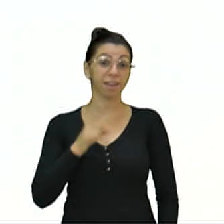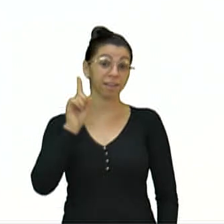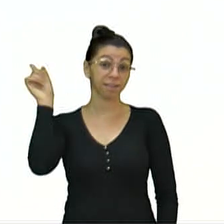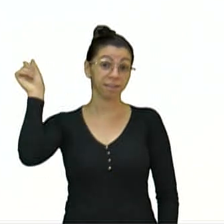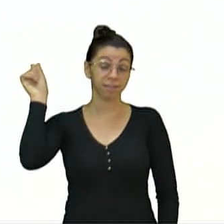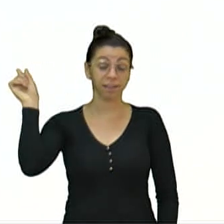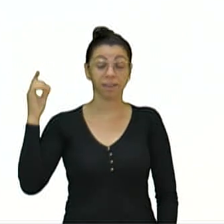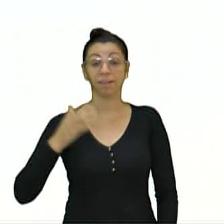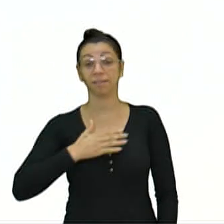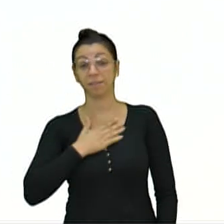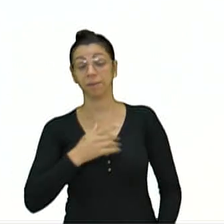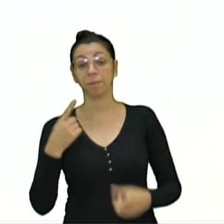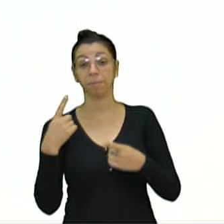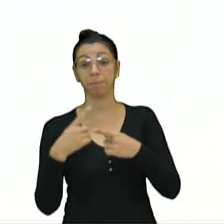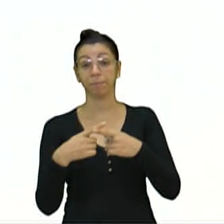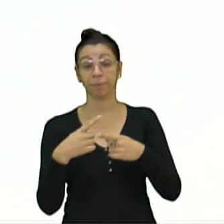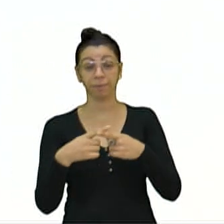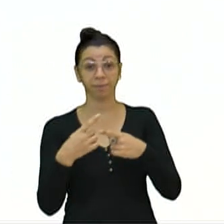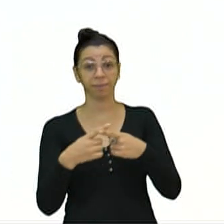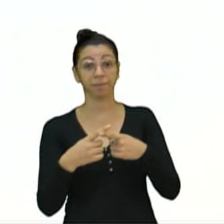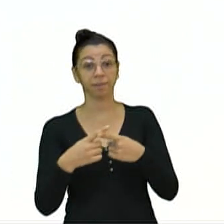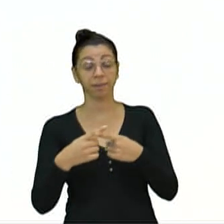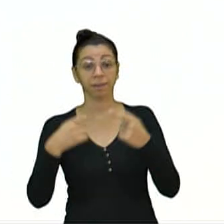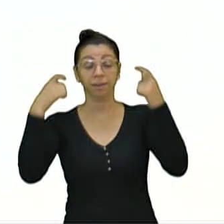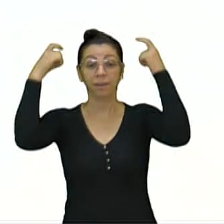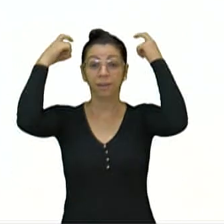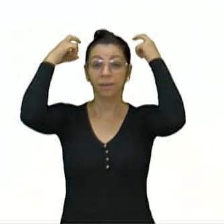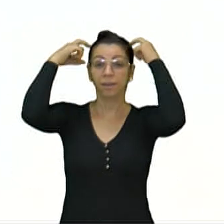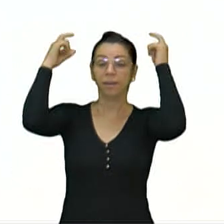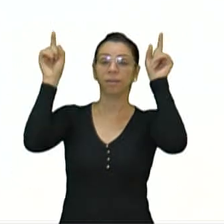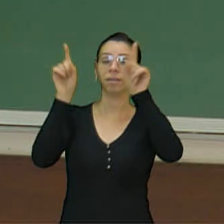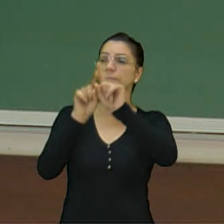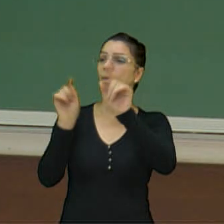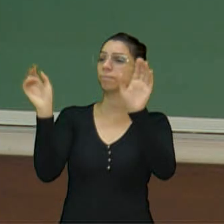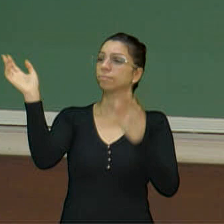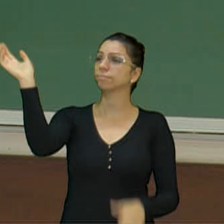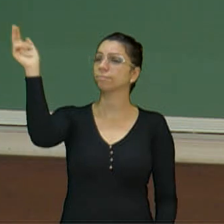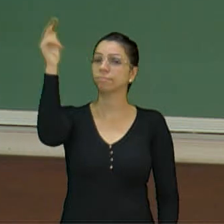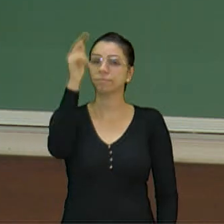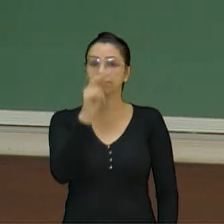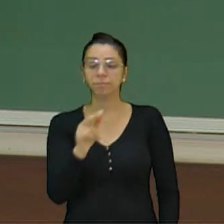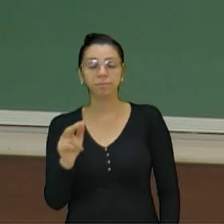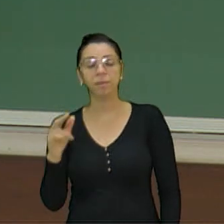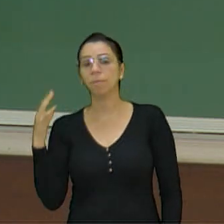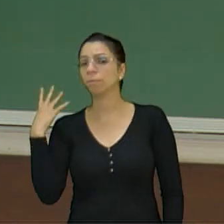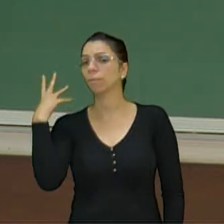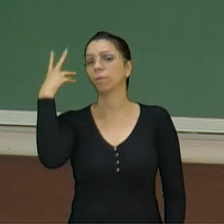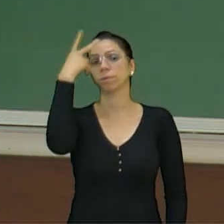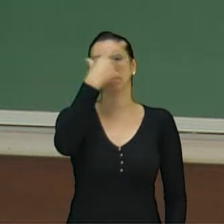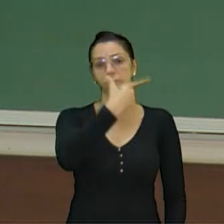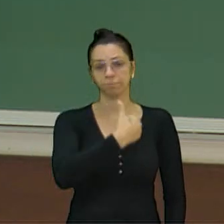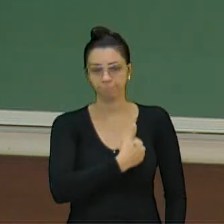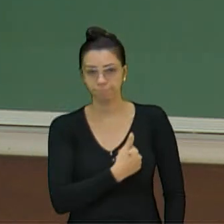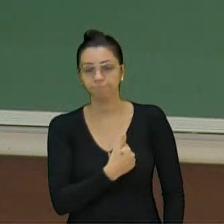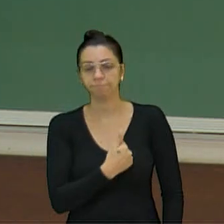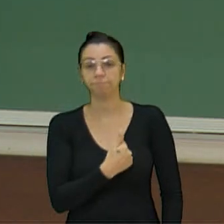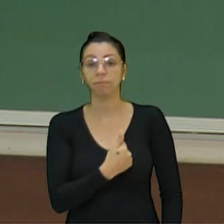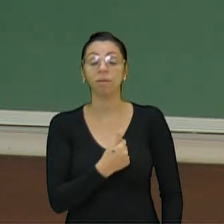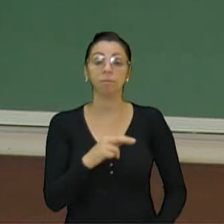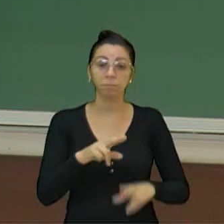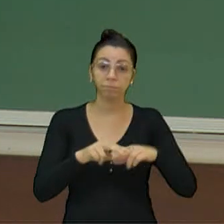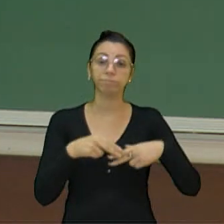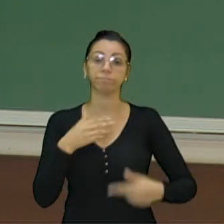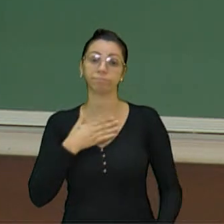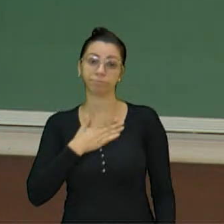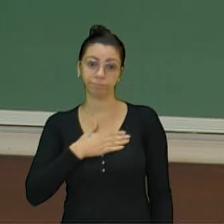comercial, por causa dos ursos. Ela fala que a animação, tudo é muito bonitinho. Que é o favorito dela. Daí eu pergunto